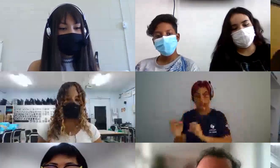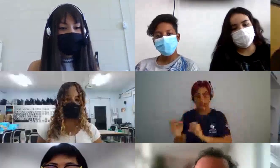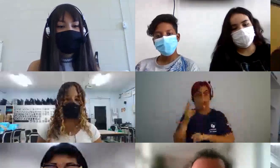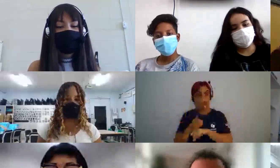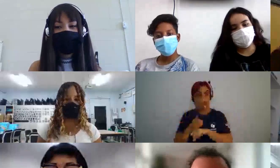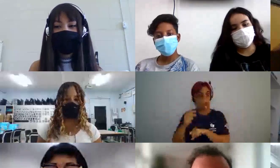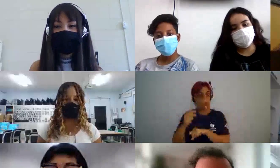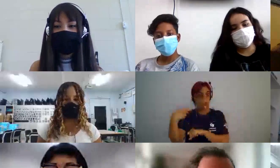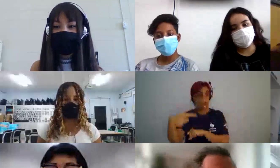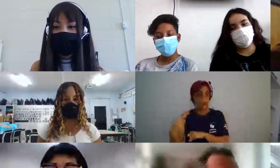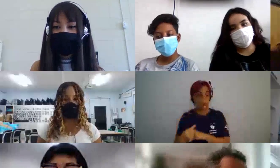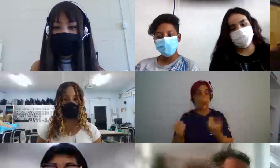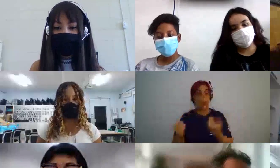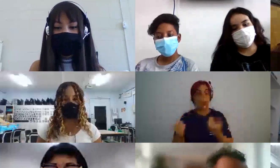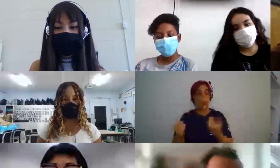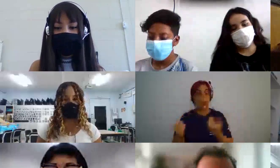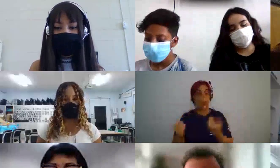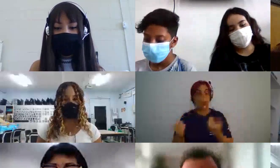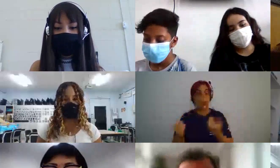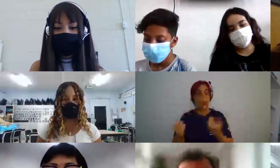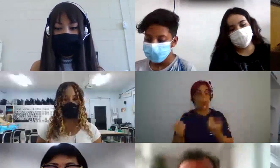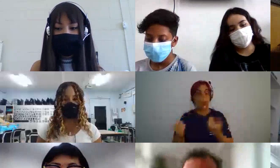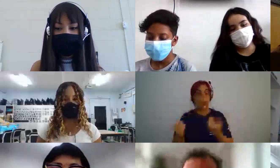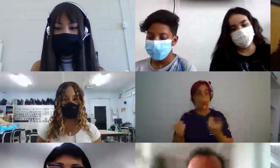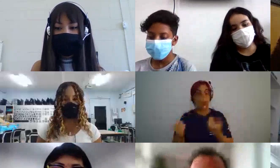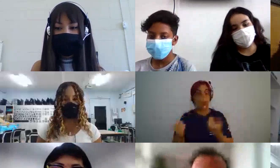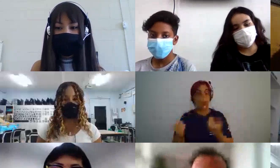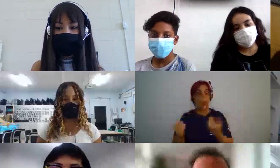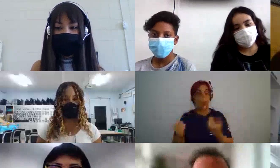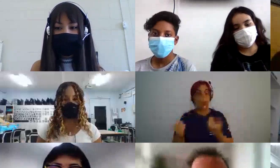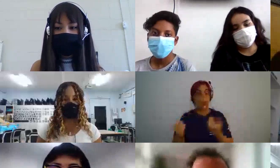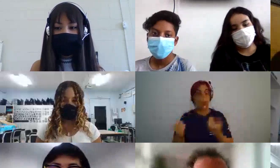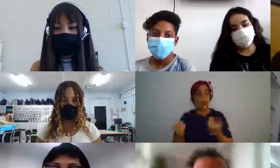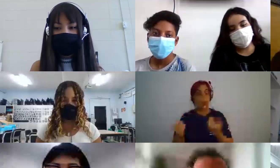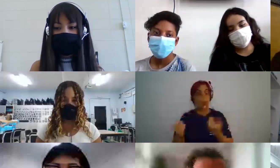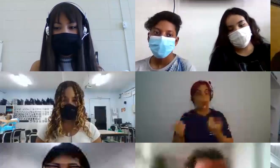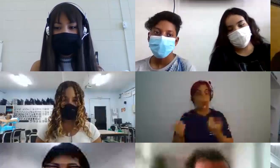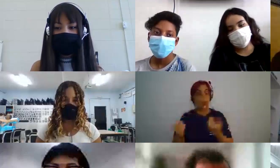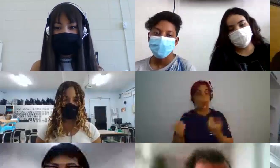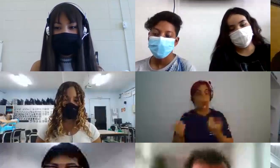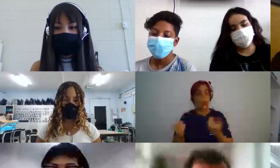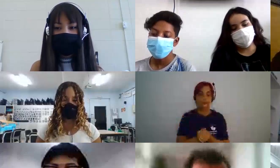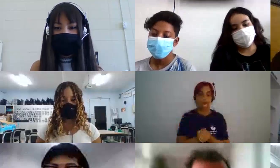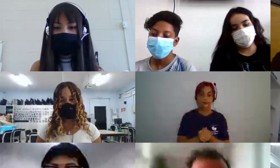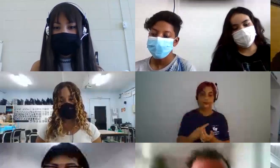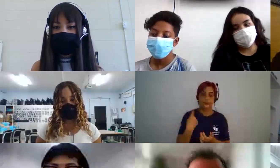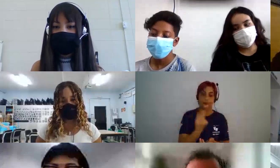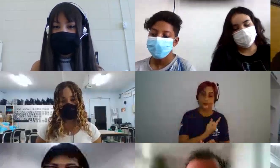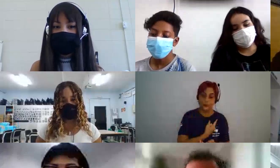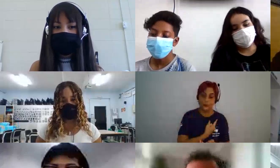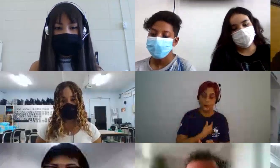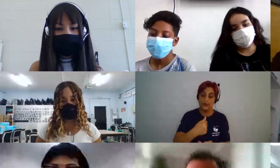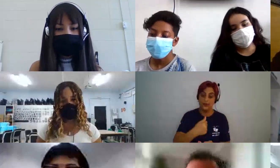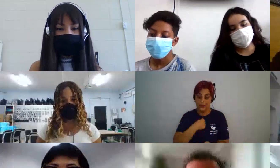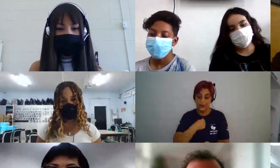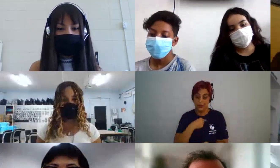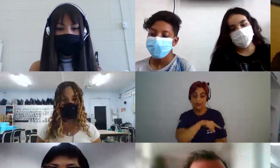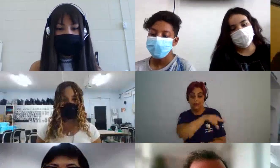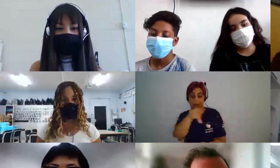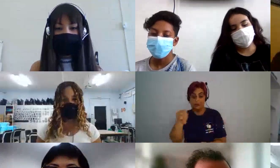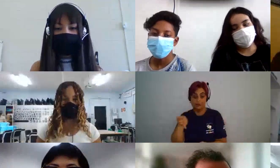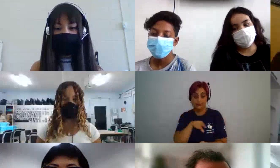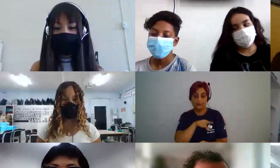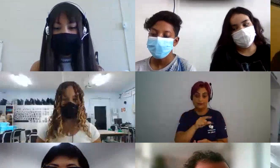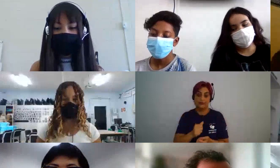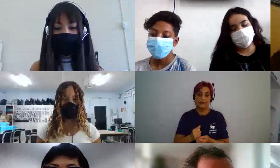Nós vamos bater um papo com vocês, para vocês, mas nós seremos, nós, eu e esses adolescentes que estão